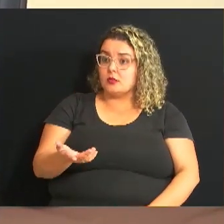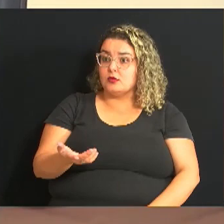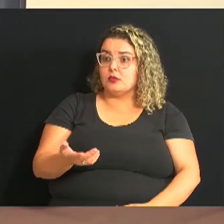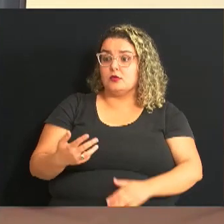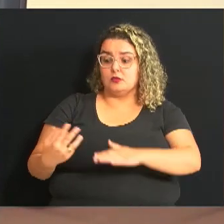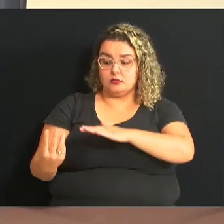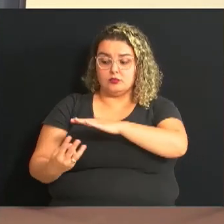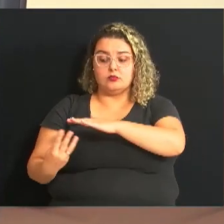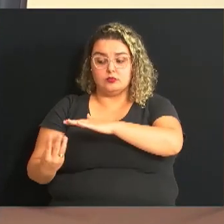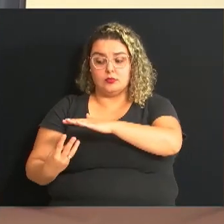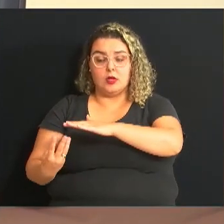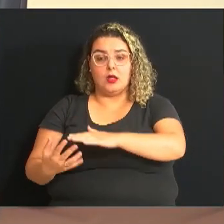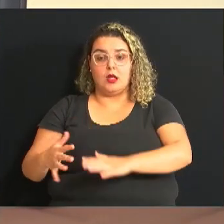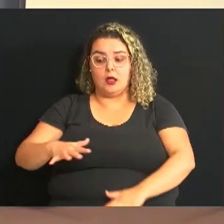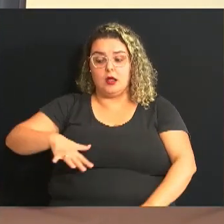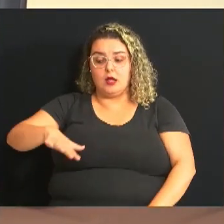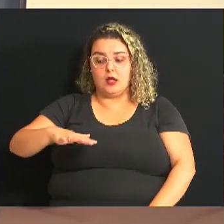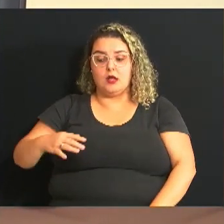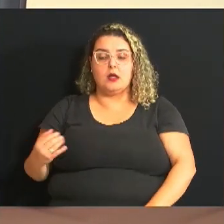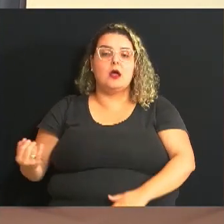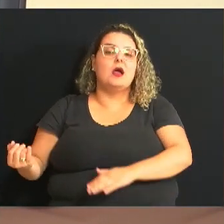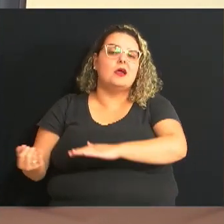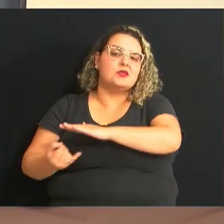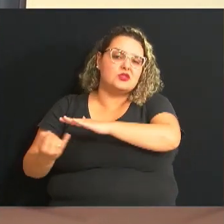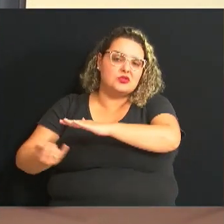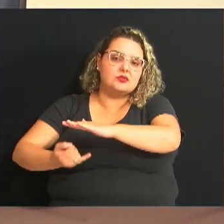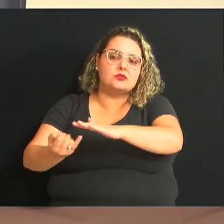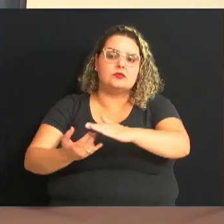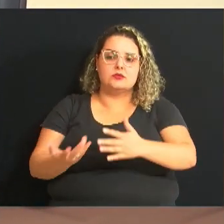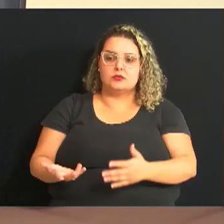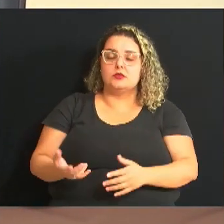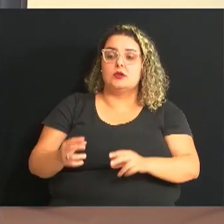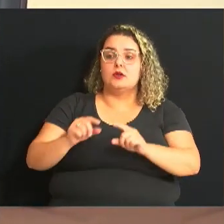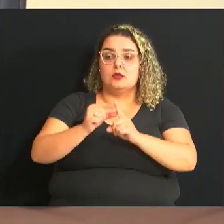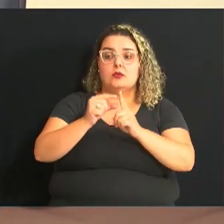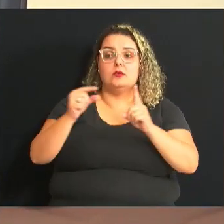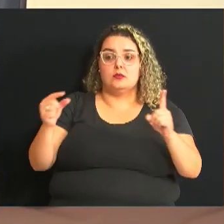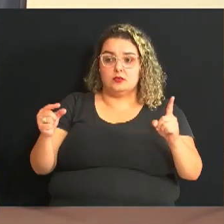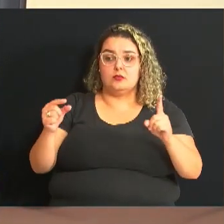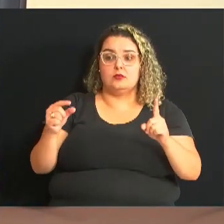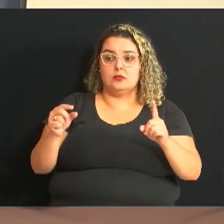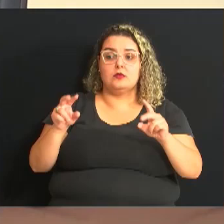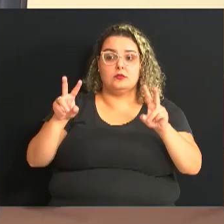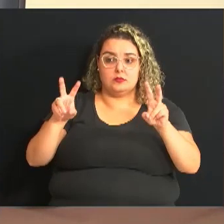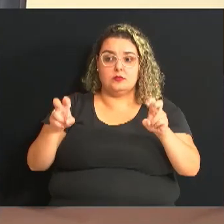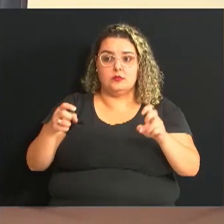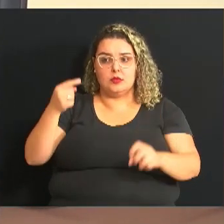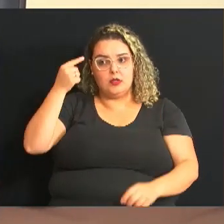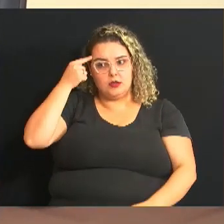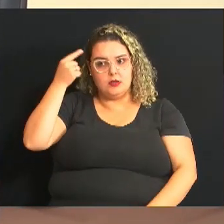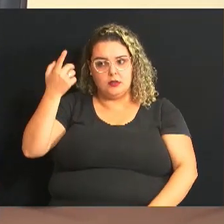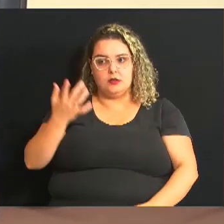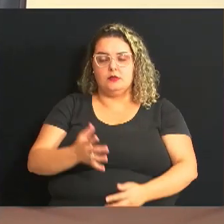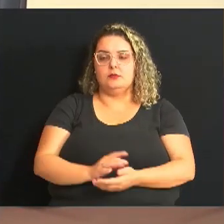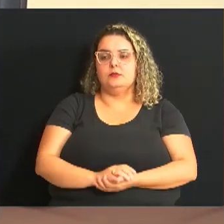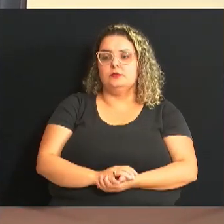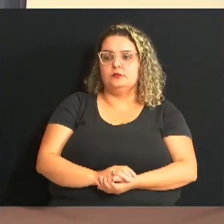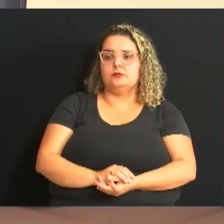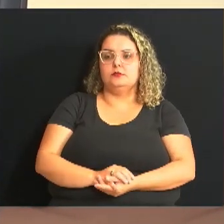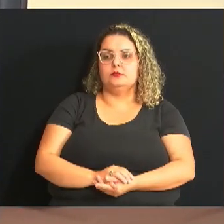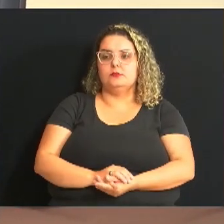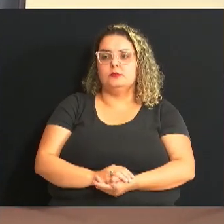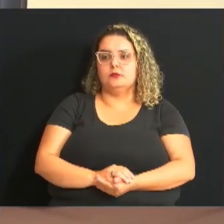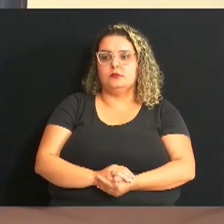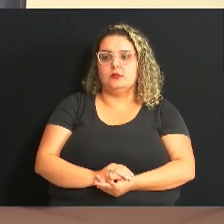para o ano que vem, investimentos e tudo mais. E uma frase que veio, inclusive, na minha mente, no caso, eles citaram a questão